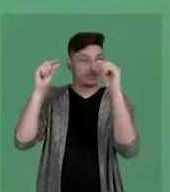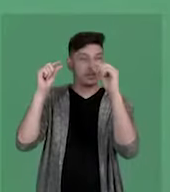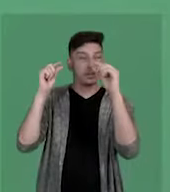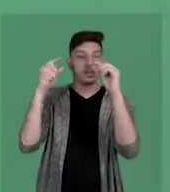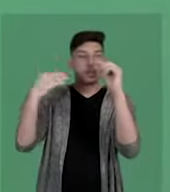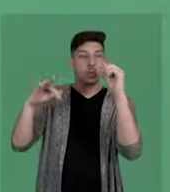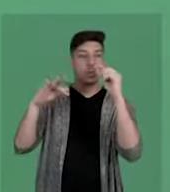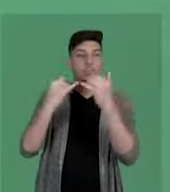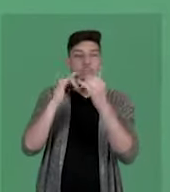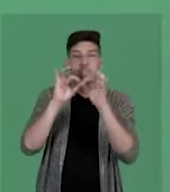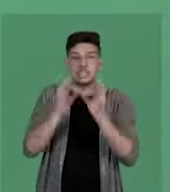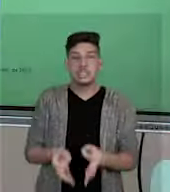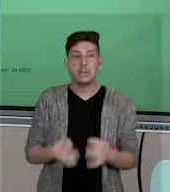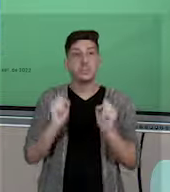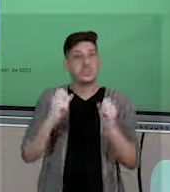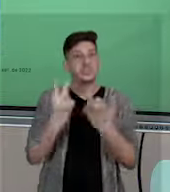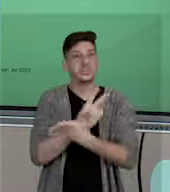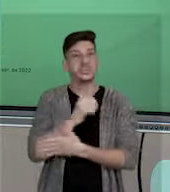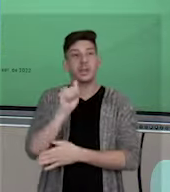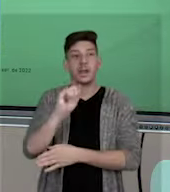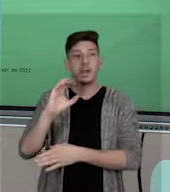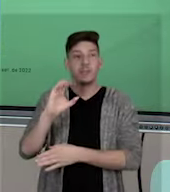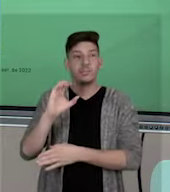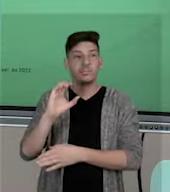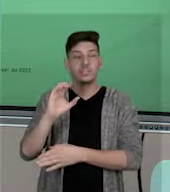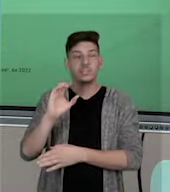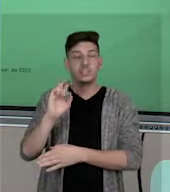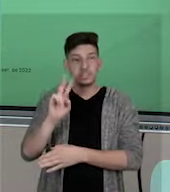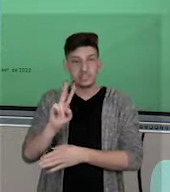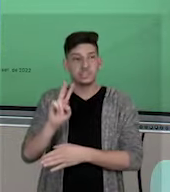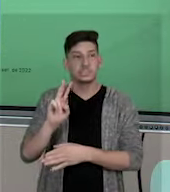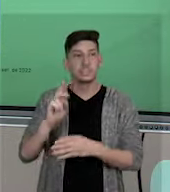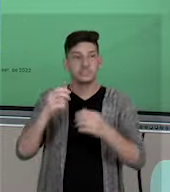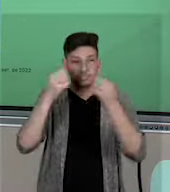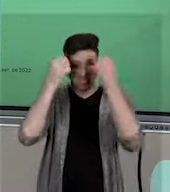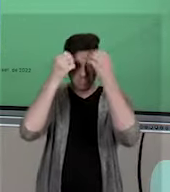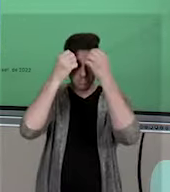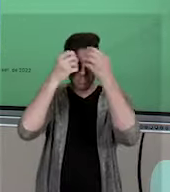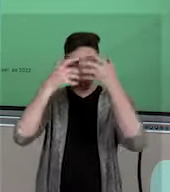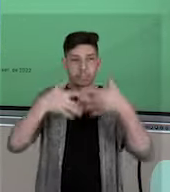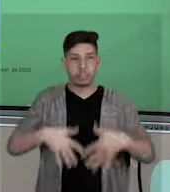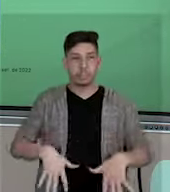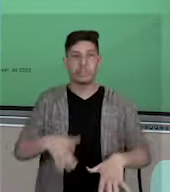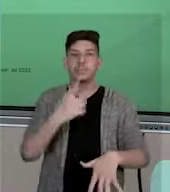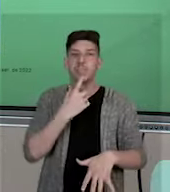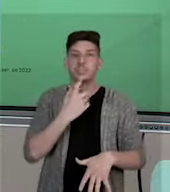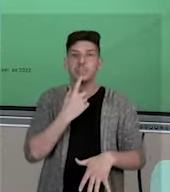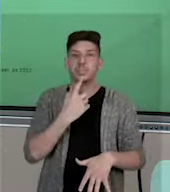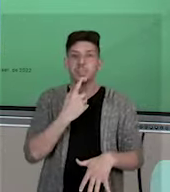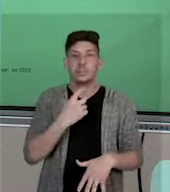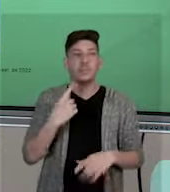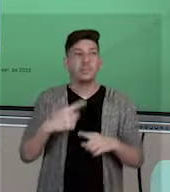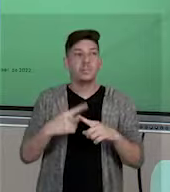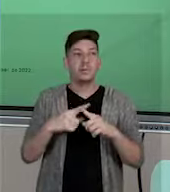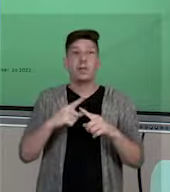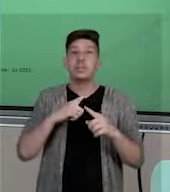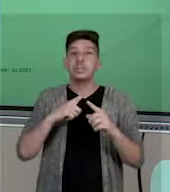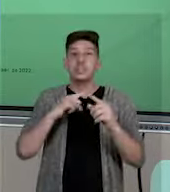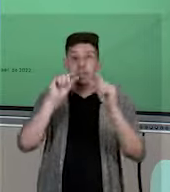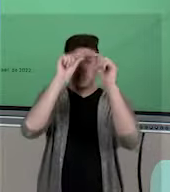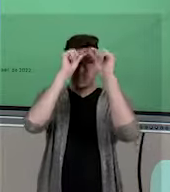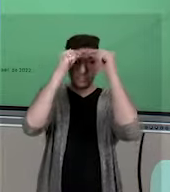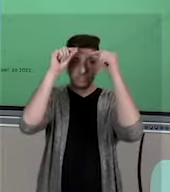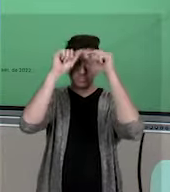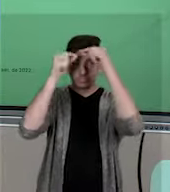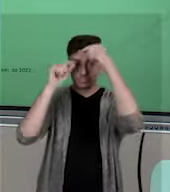um acidente vascular cerebral de maior gravidade, que seria o quê? Uma hemorragia, porque toda essa região aqui, gente, ela é vascularizada,